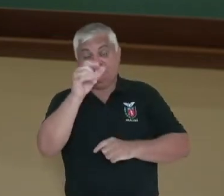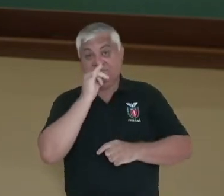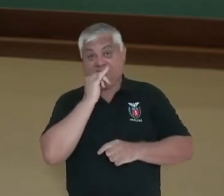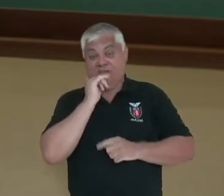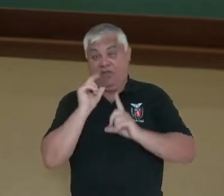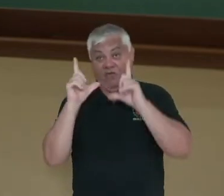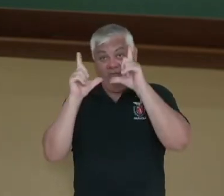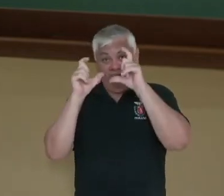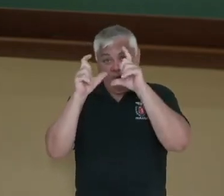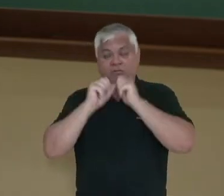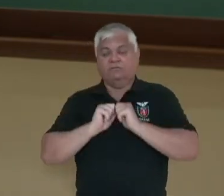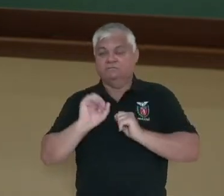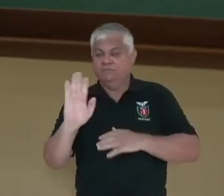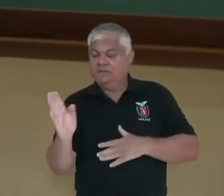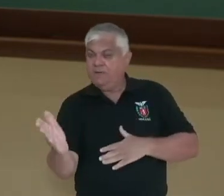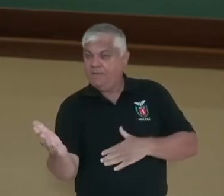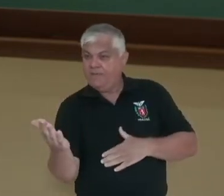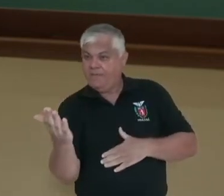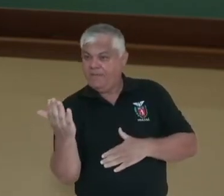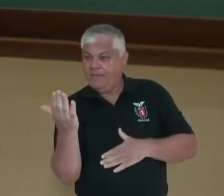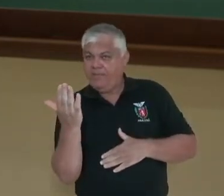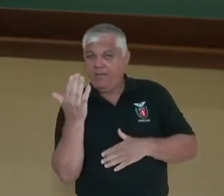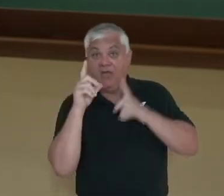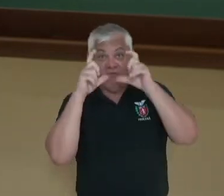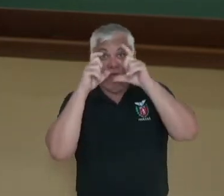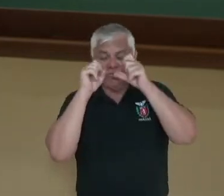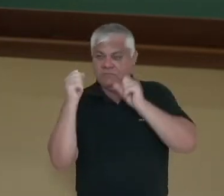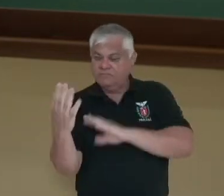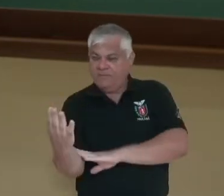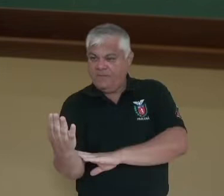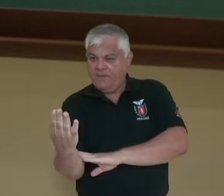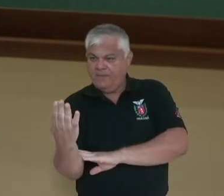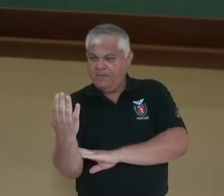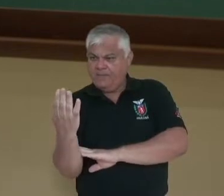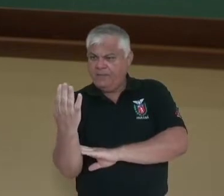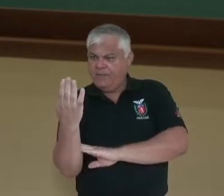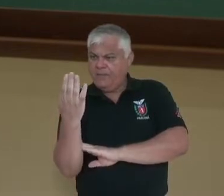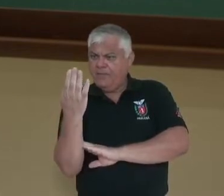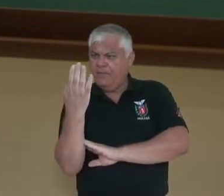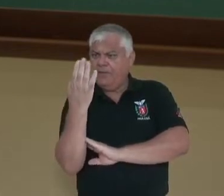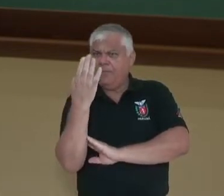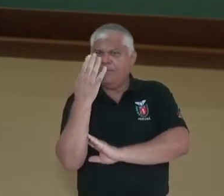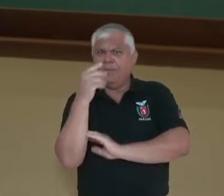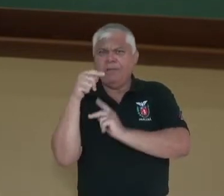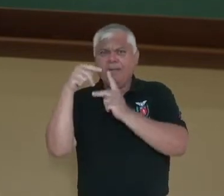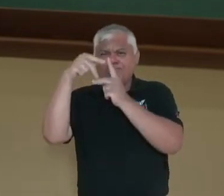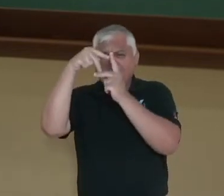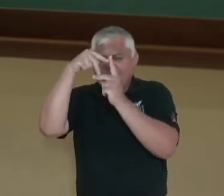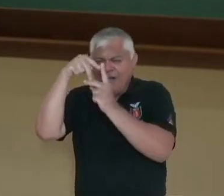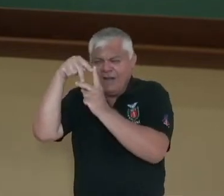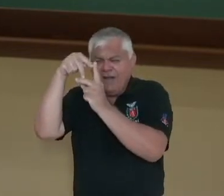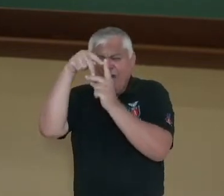e fizer uma aproximação, ou seja, um zoom, verá uma série de quadradinhos